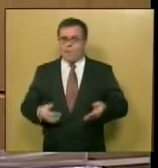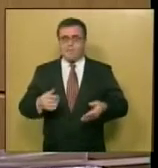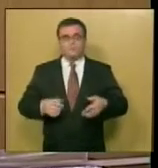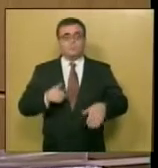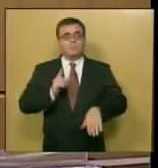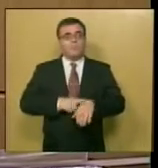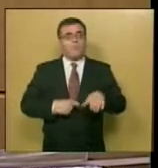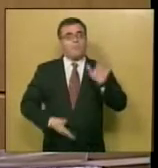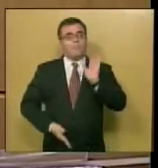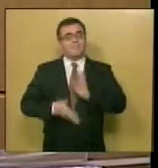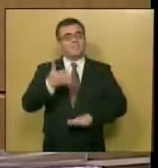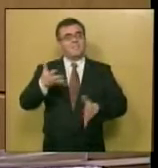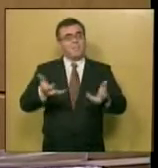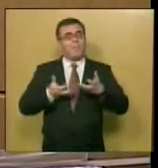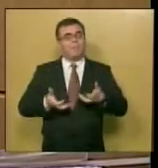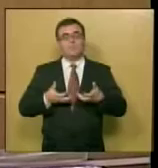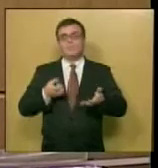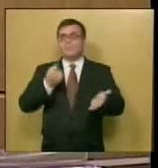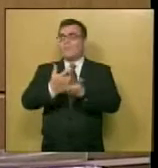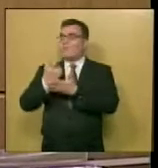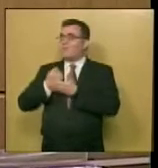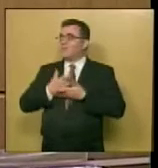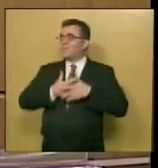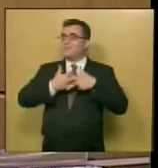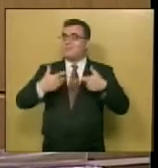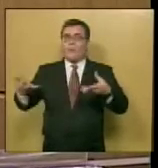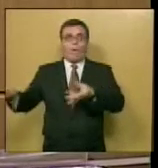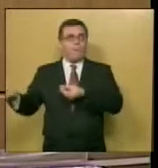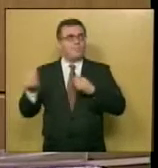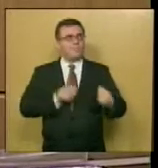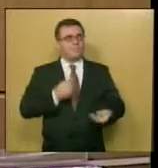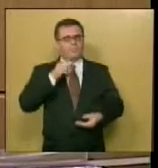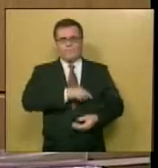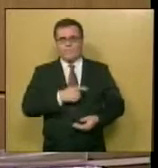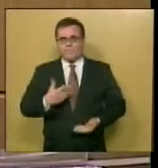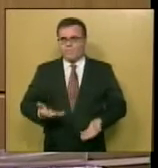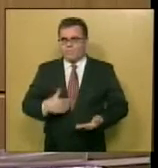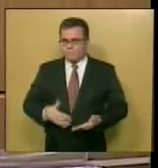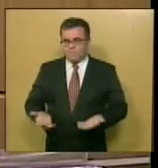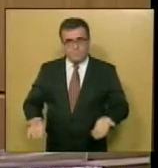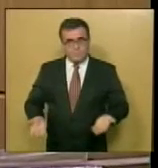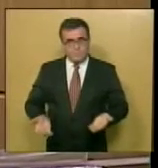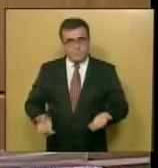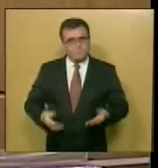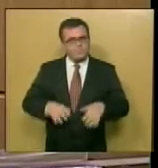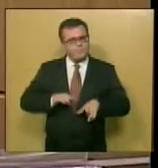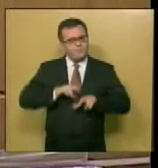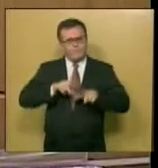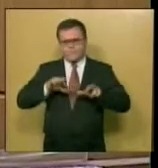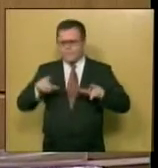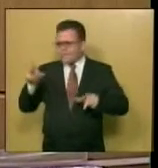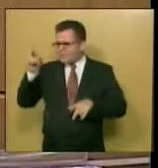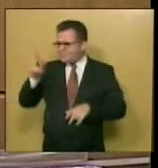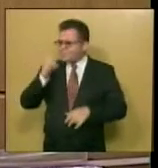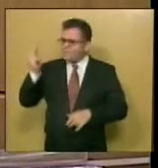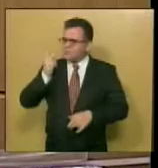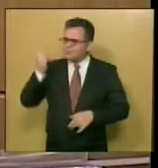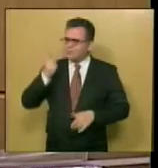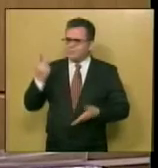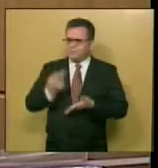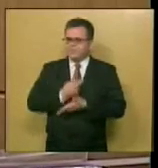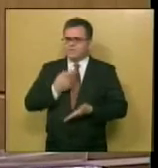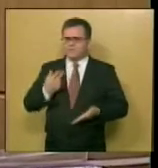estado, queria trazer tudo o que fosse novidade para sua terra. Muitas histórias pitorescas surgiram devido a esse